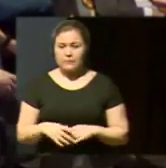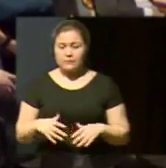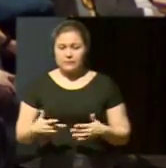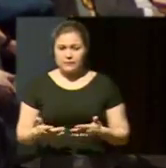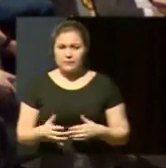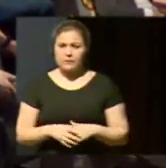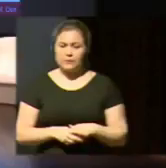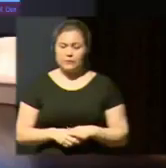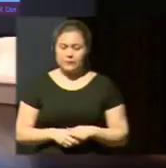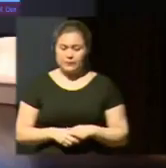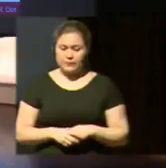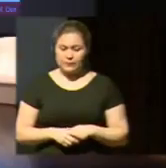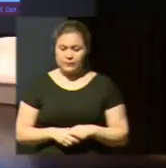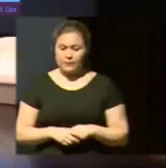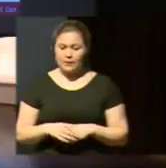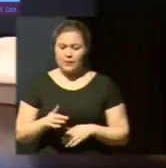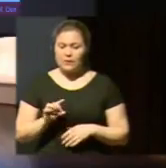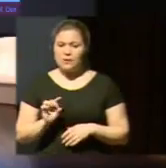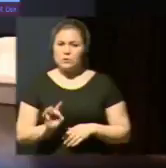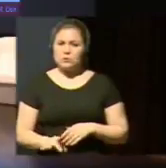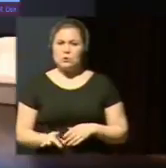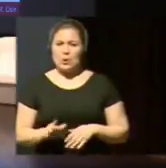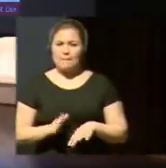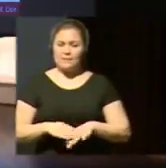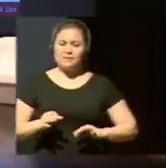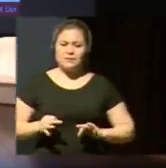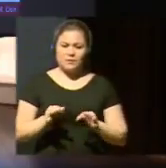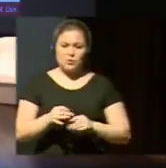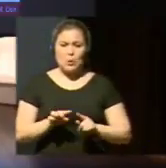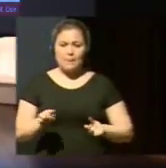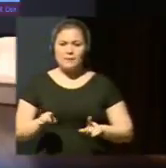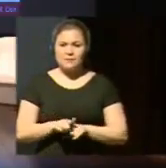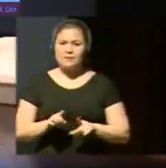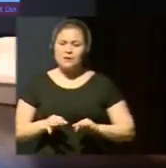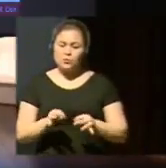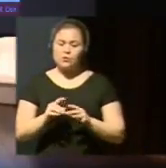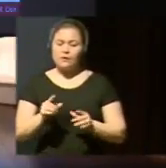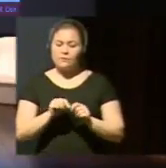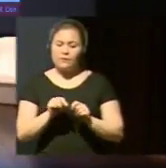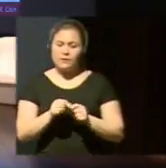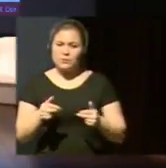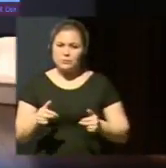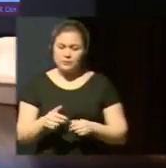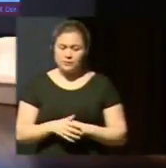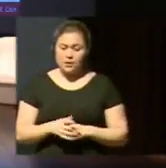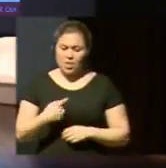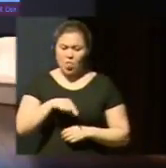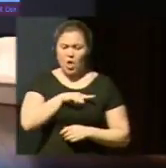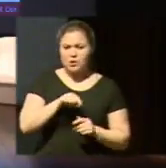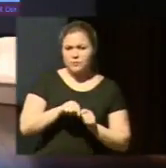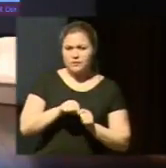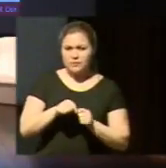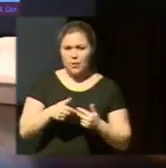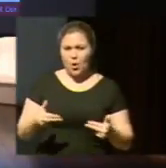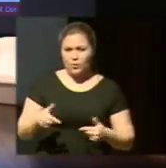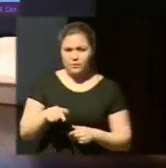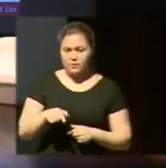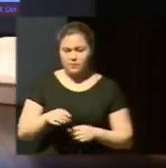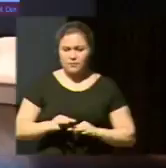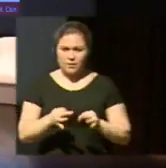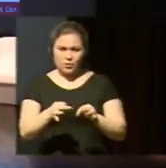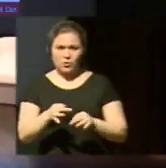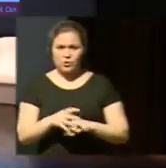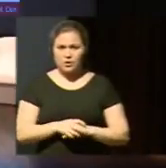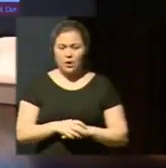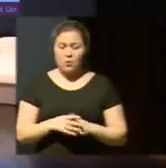Entretanto, não é só mais tecnologia, mas a tecnologia faz algo conosco. Nós fazemos algo com essa